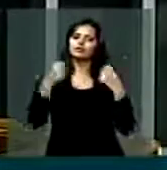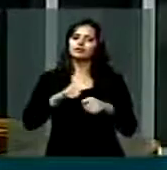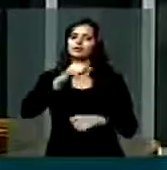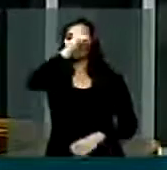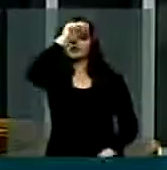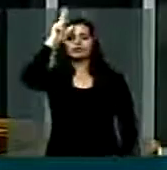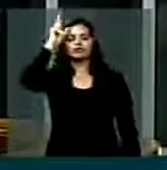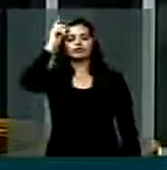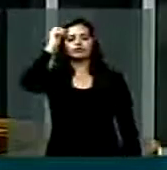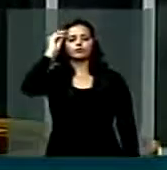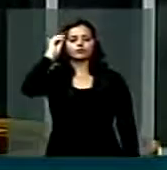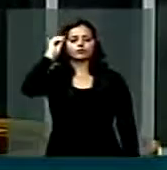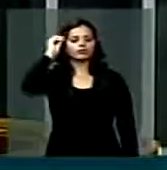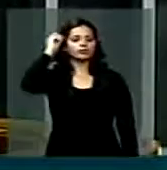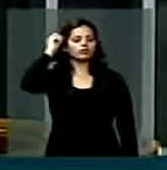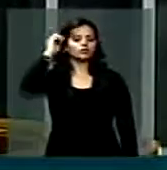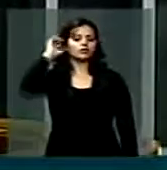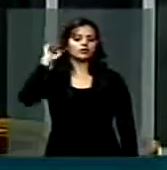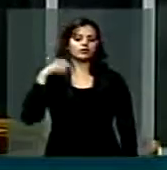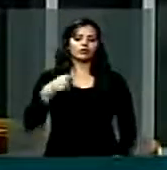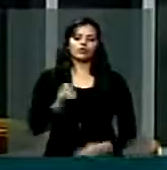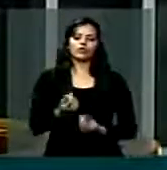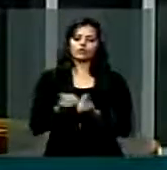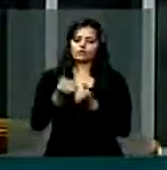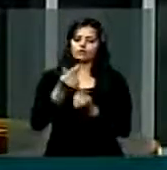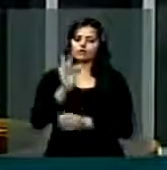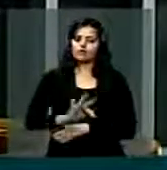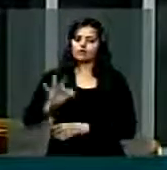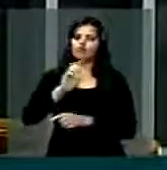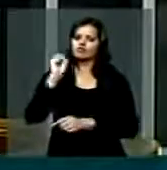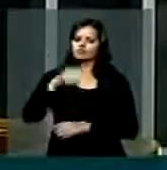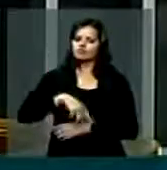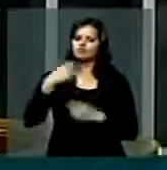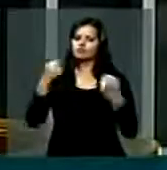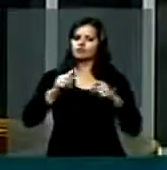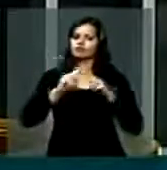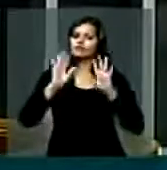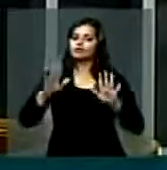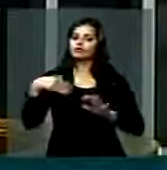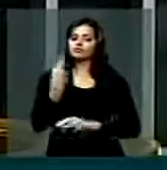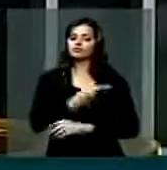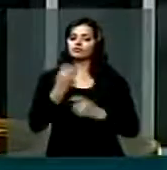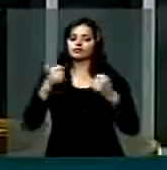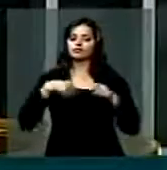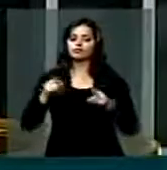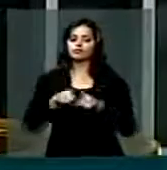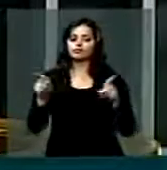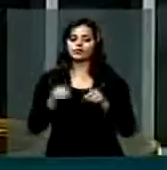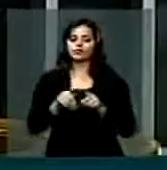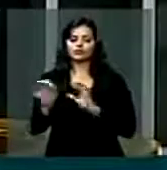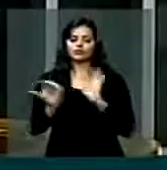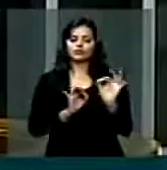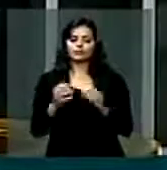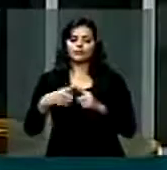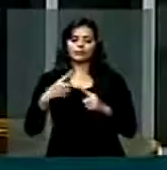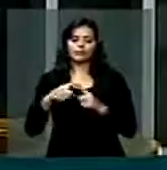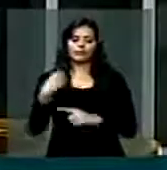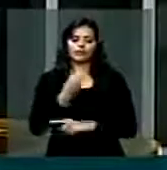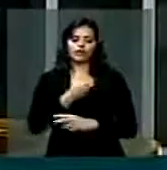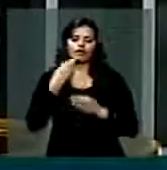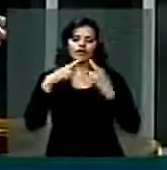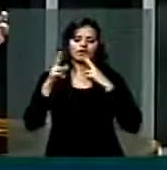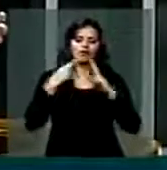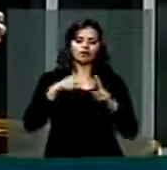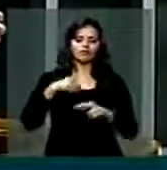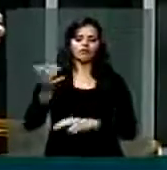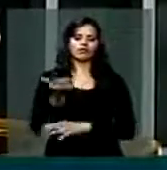prefeitos precisam trabalhar com recursos federais, sim. Agora, nós temos que ceder também, deputado Amauri, porque a gente reclama tanto e